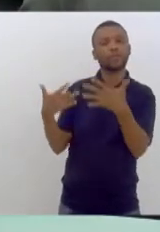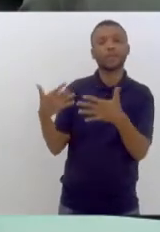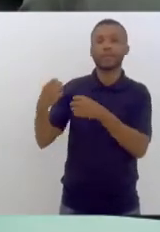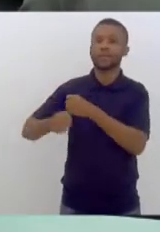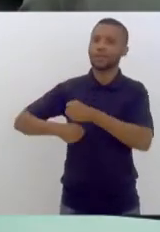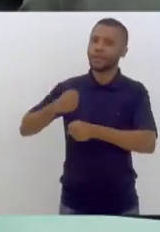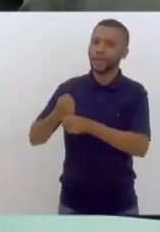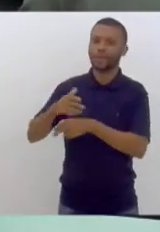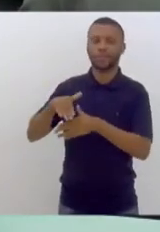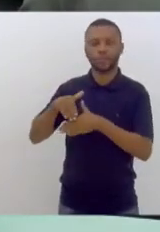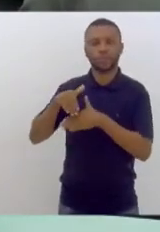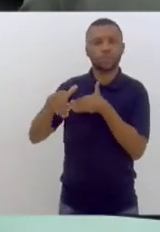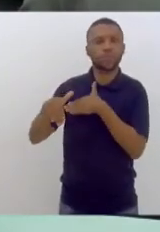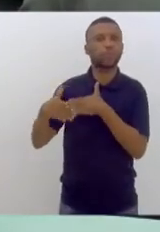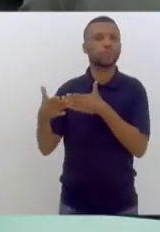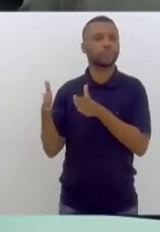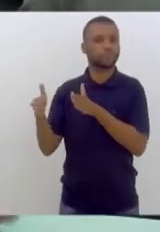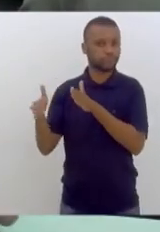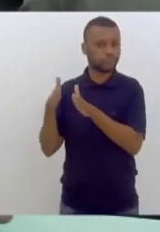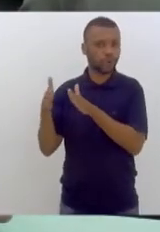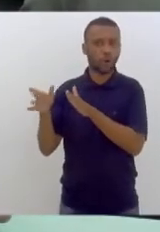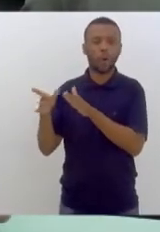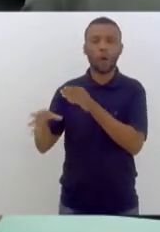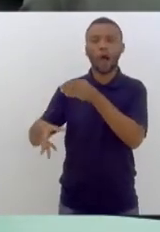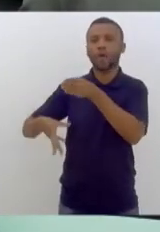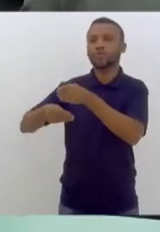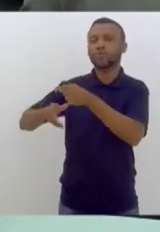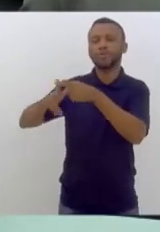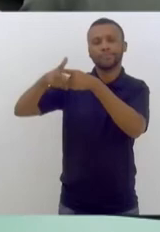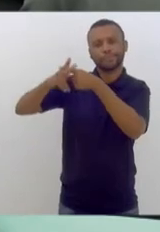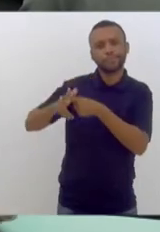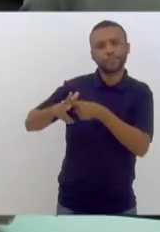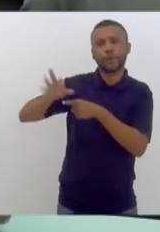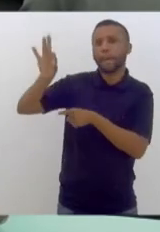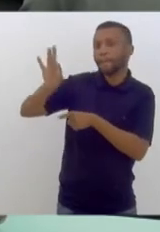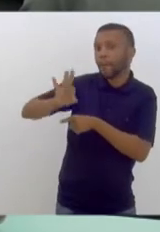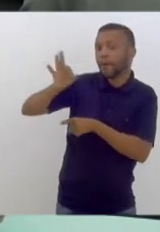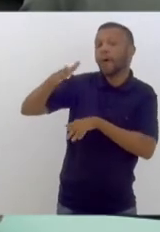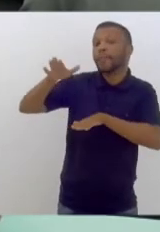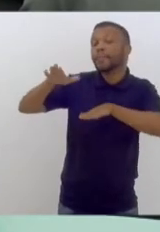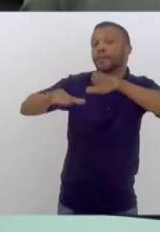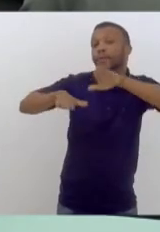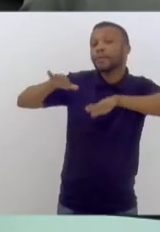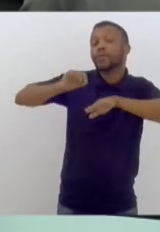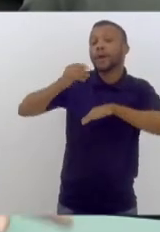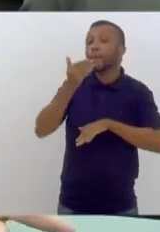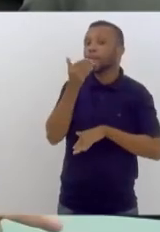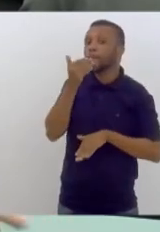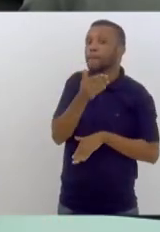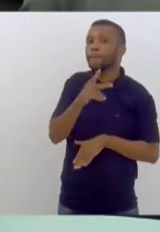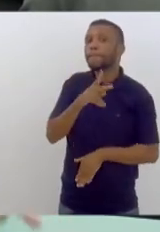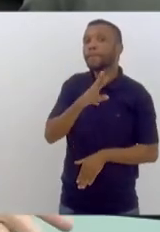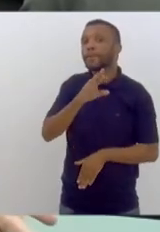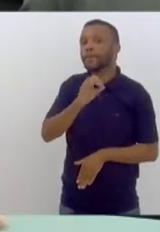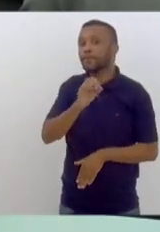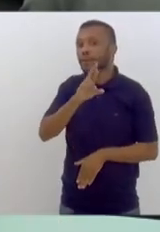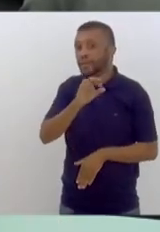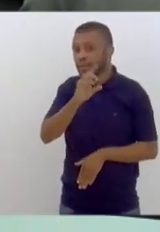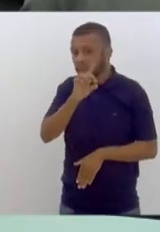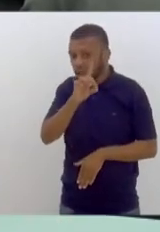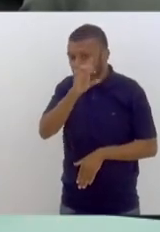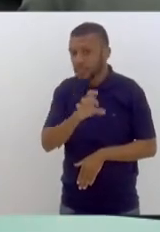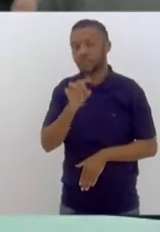ano, um ajuste no indicador a depender do que é prioridade naquele ano. Então, se a prioridade é alfabetização, dá um peso maior